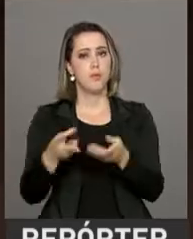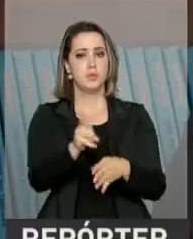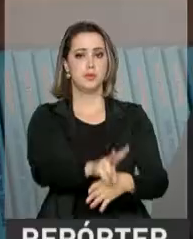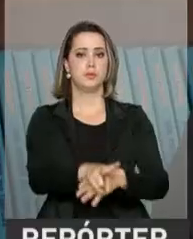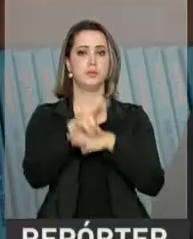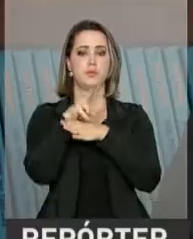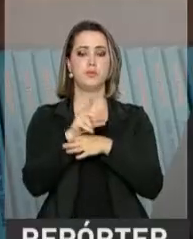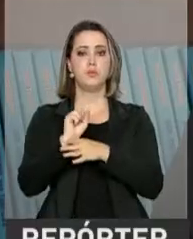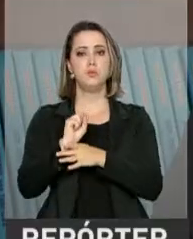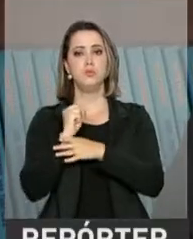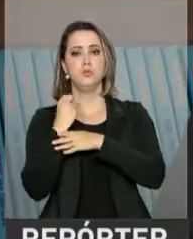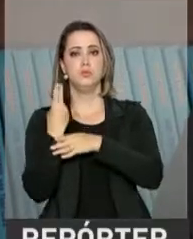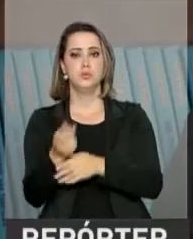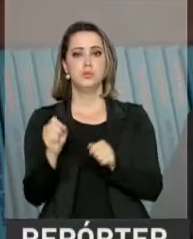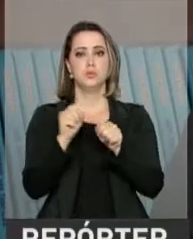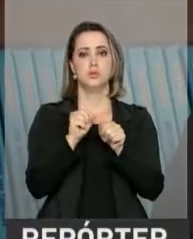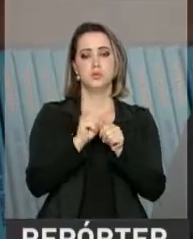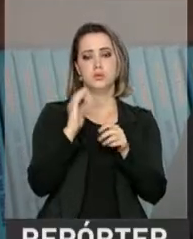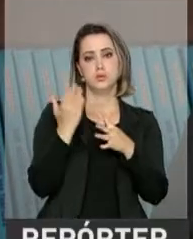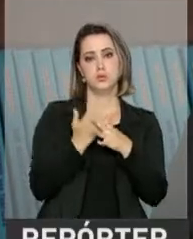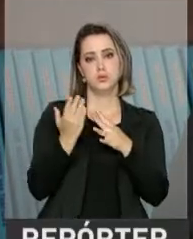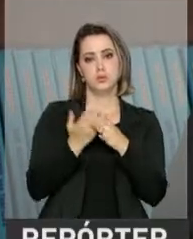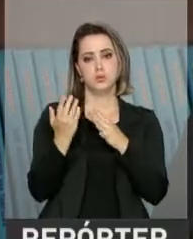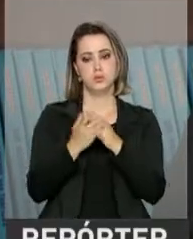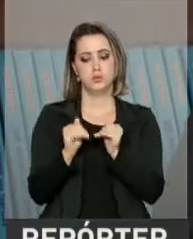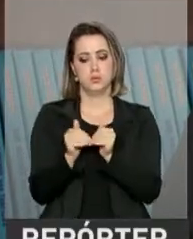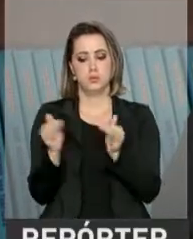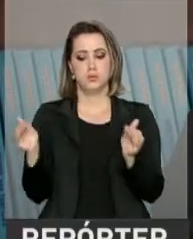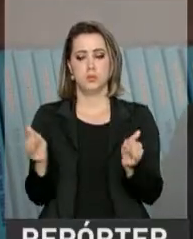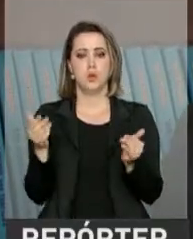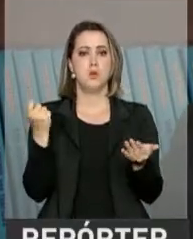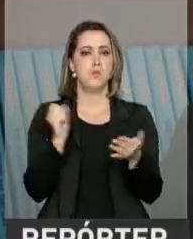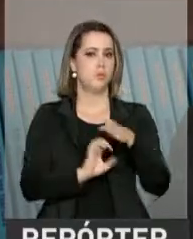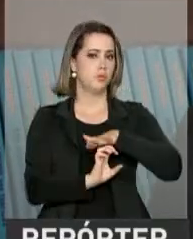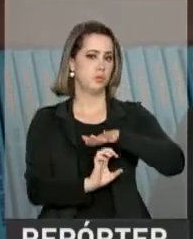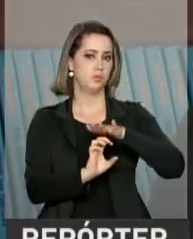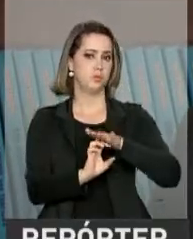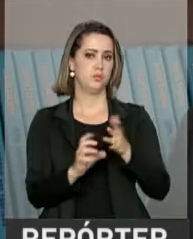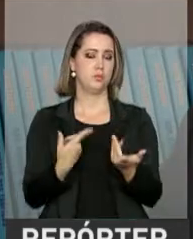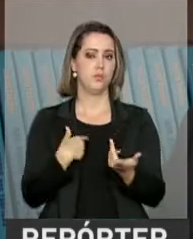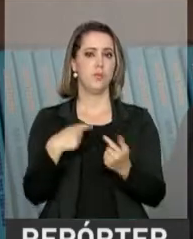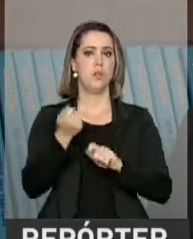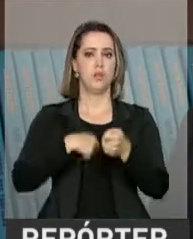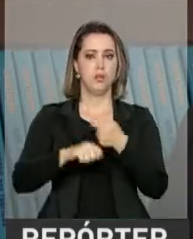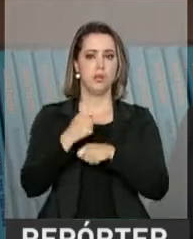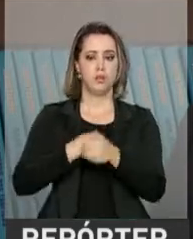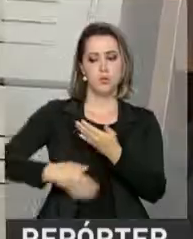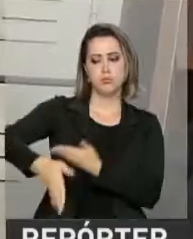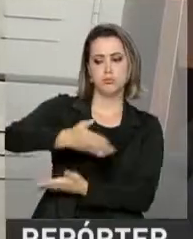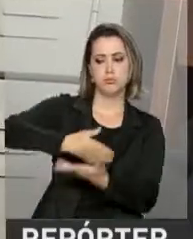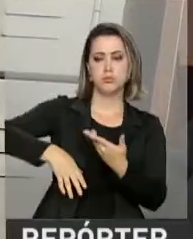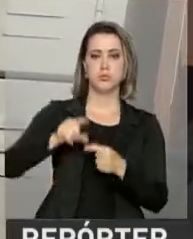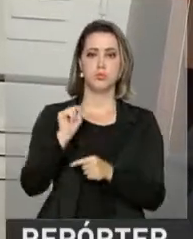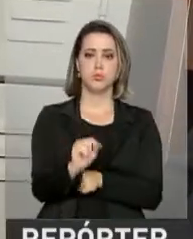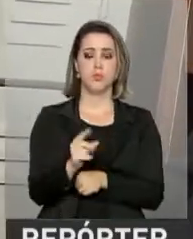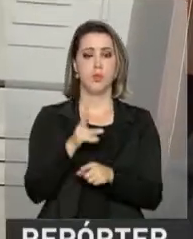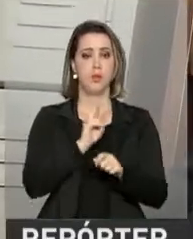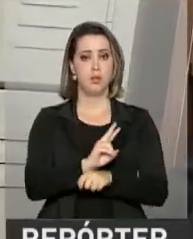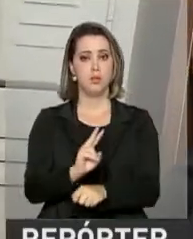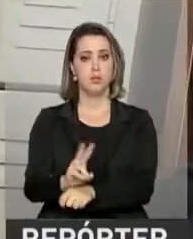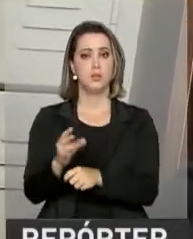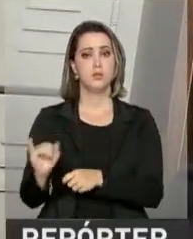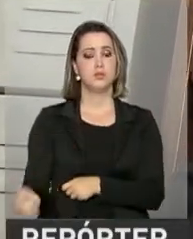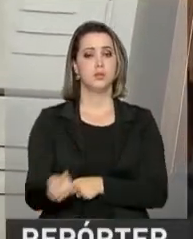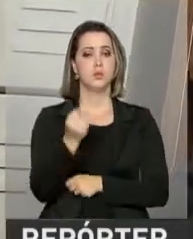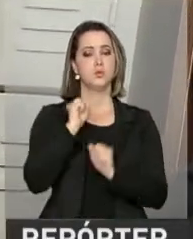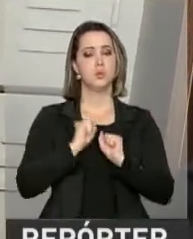ou fazer um financiamento para ampliar um negócio e fazendo a economia girar e ele defende que os